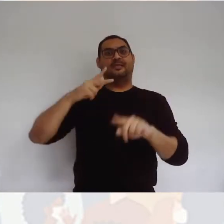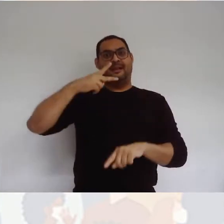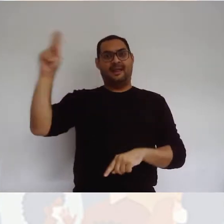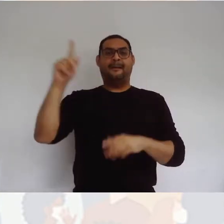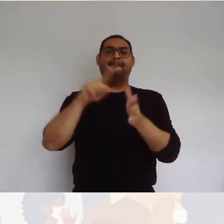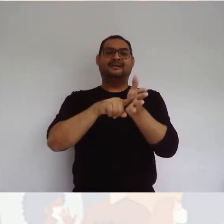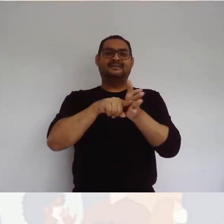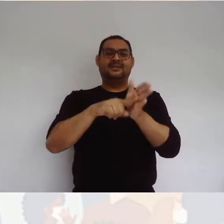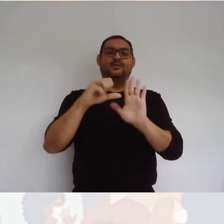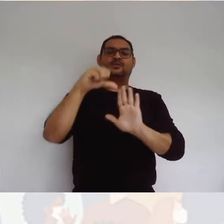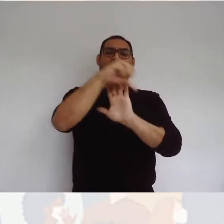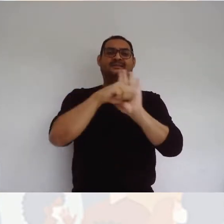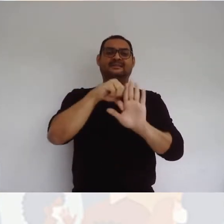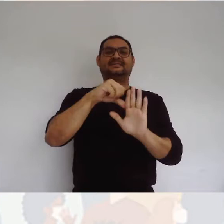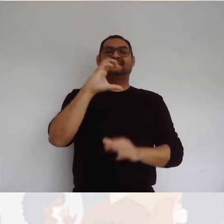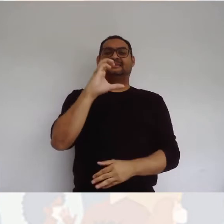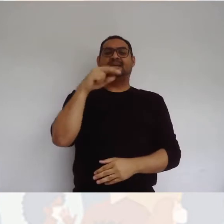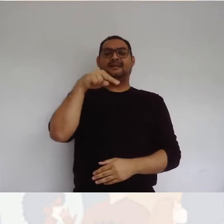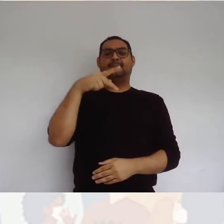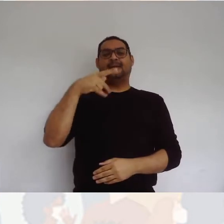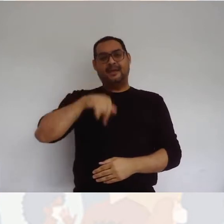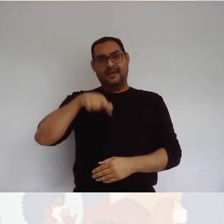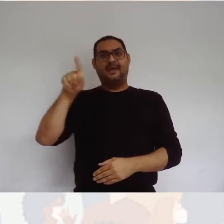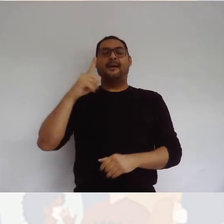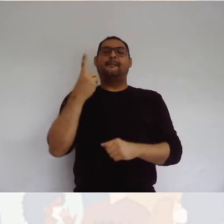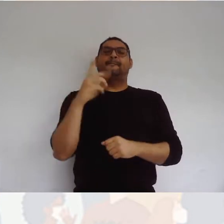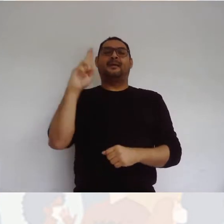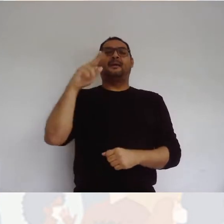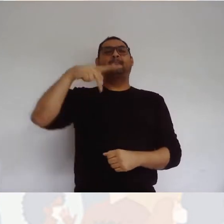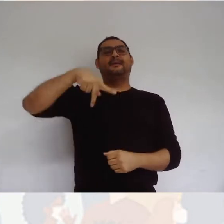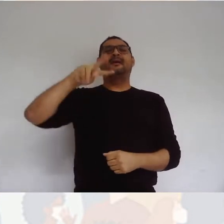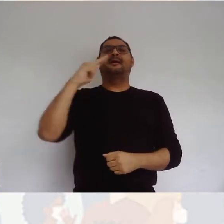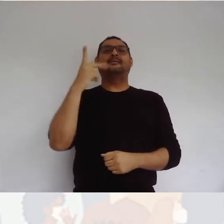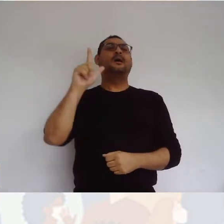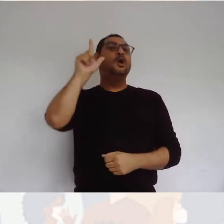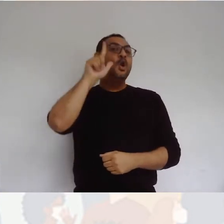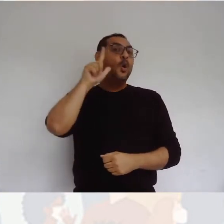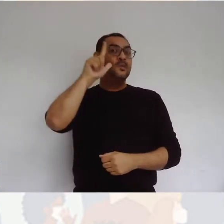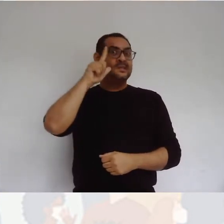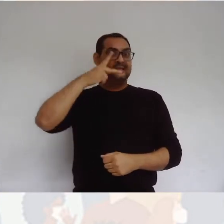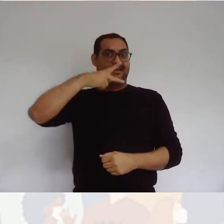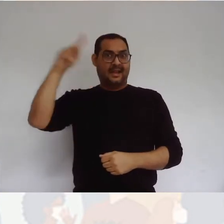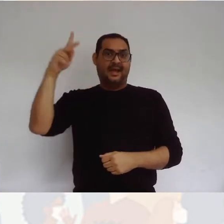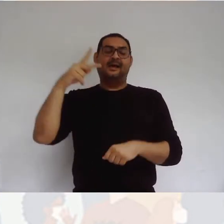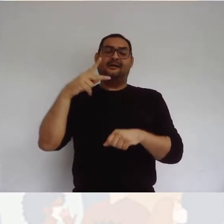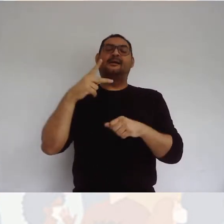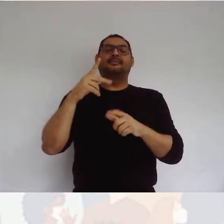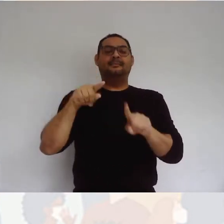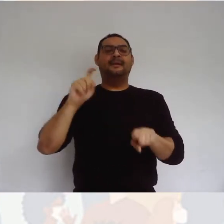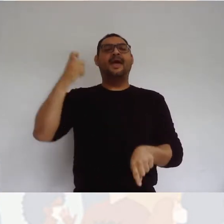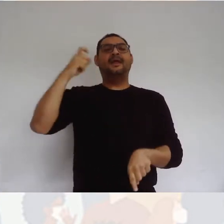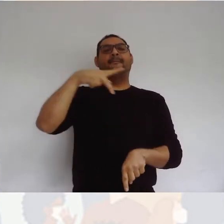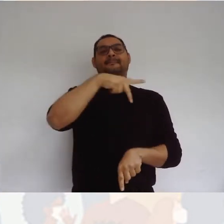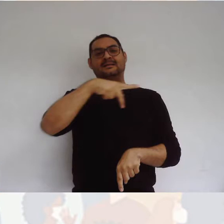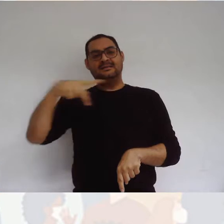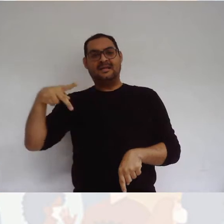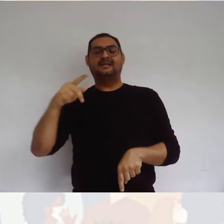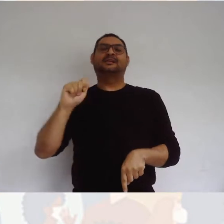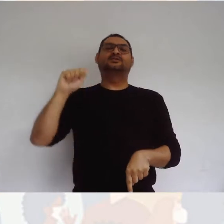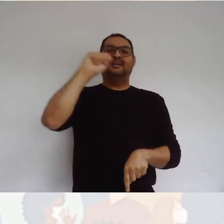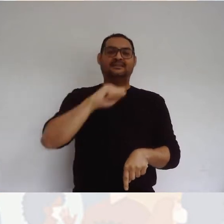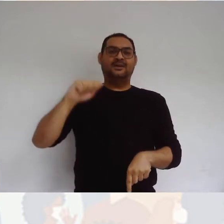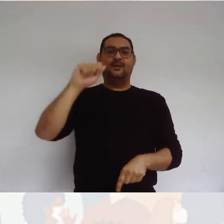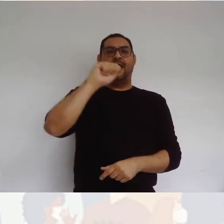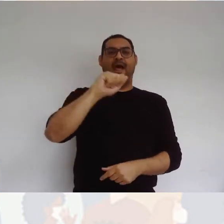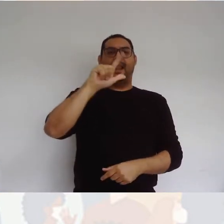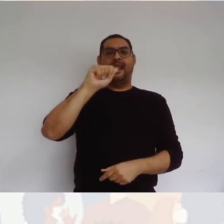CNPq. Ele é PhD em Linguística Aplicada pela Universidade de Londres e foi presidente da nossa associação, né, Associação de Linguística Aplicada